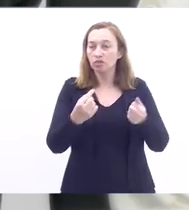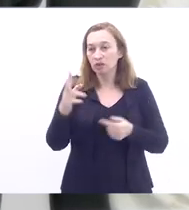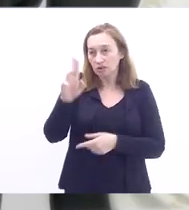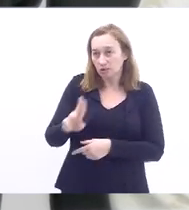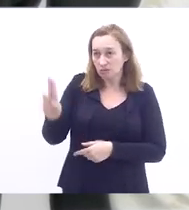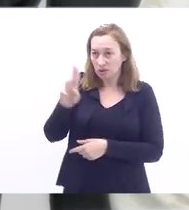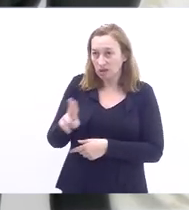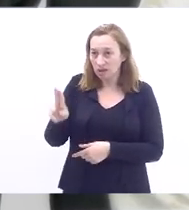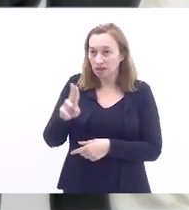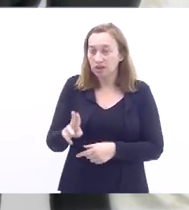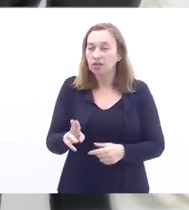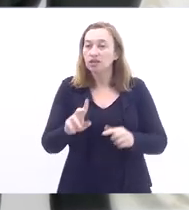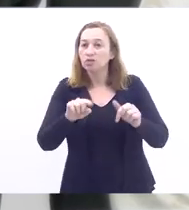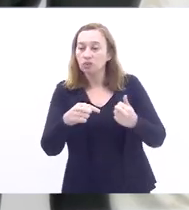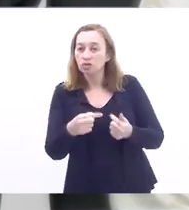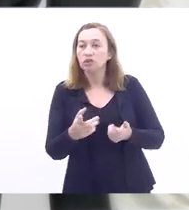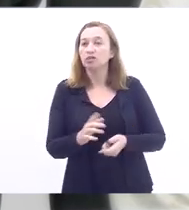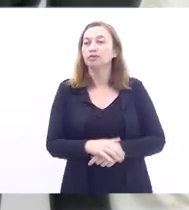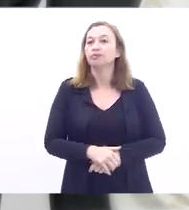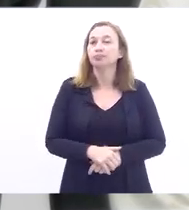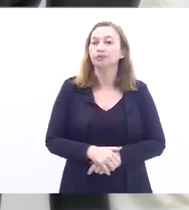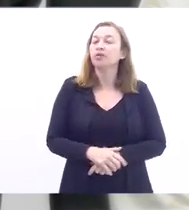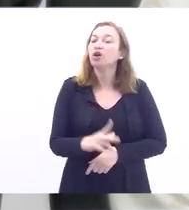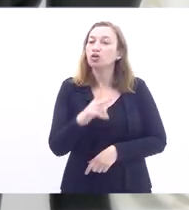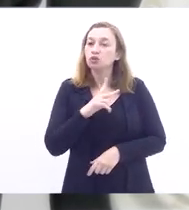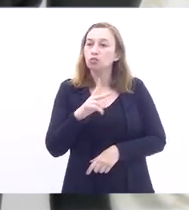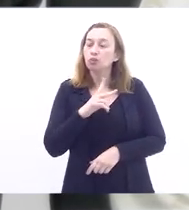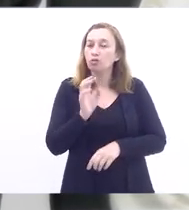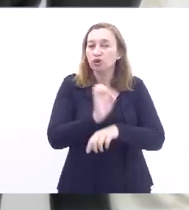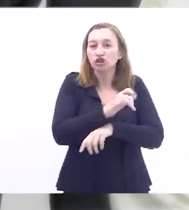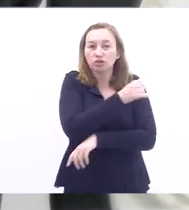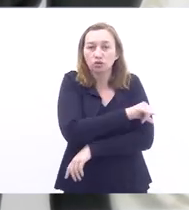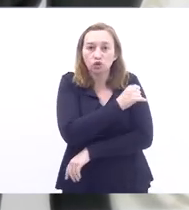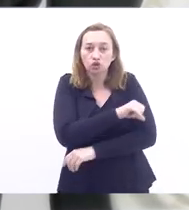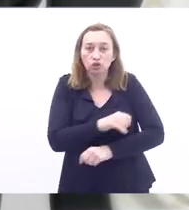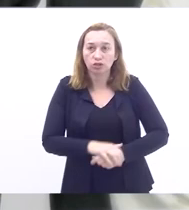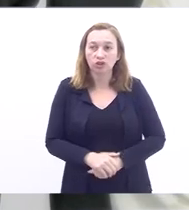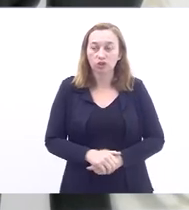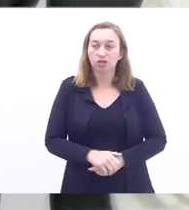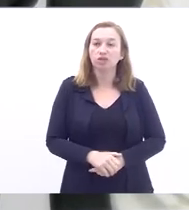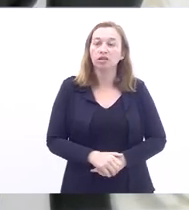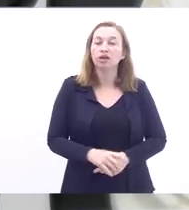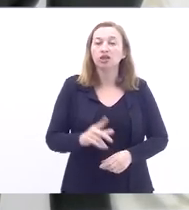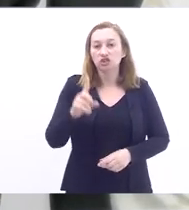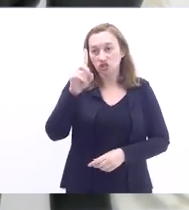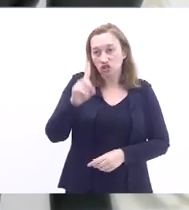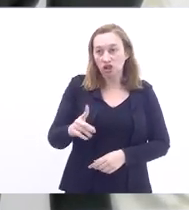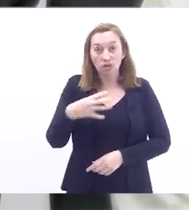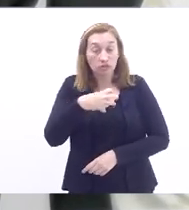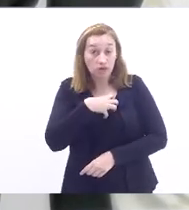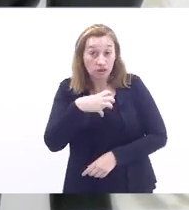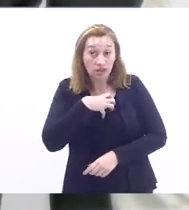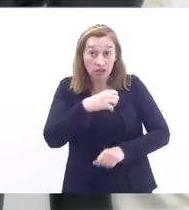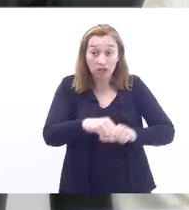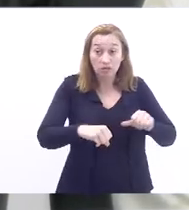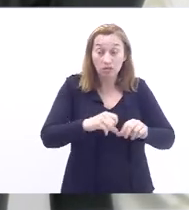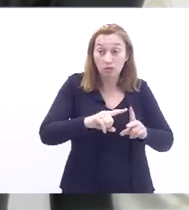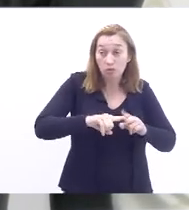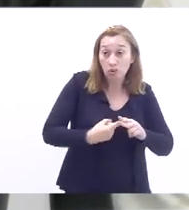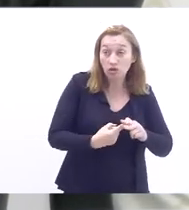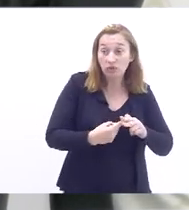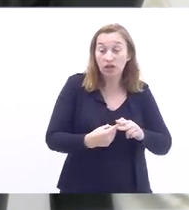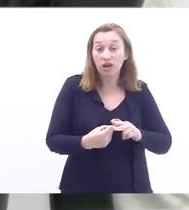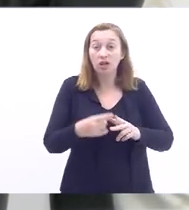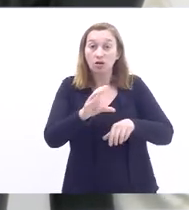além de atacar autonomia do próprio Estado do Rio de Janeiro ela se sente no direito de modificar a Constituição